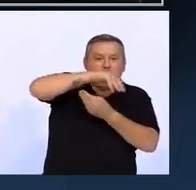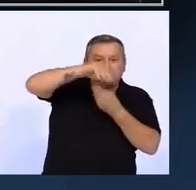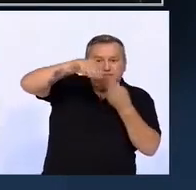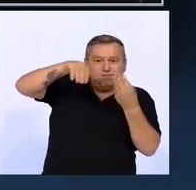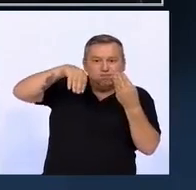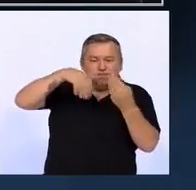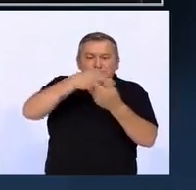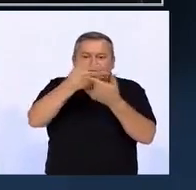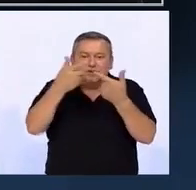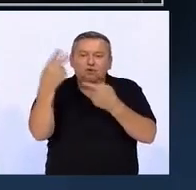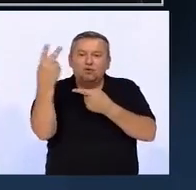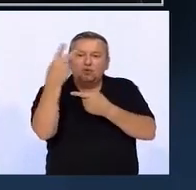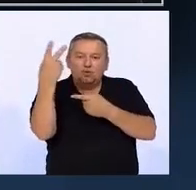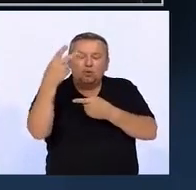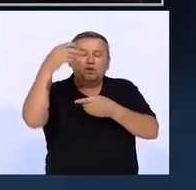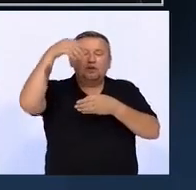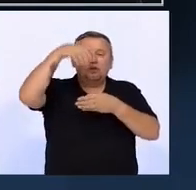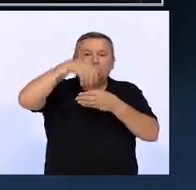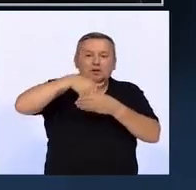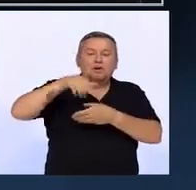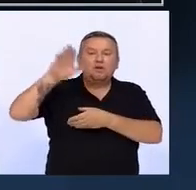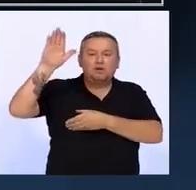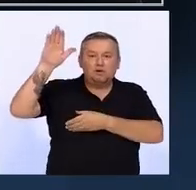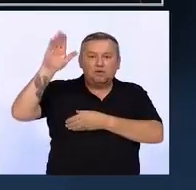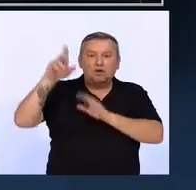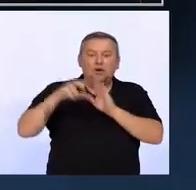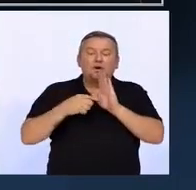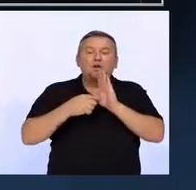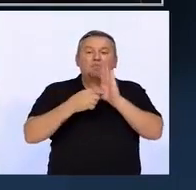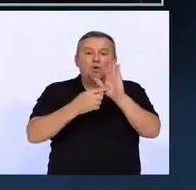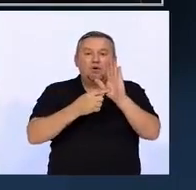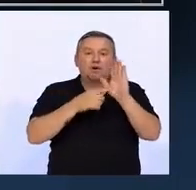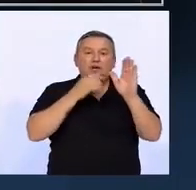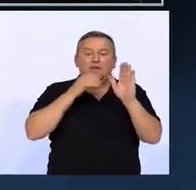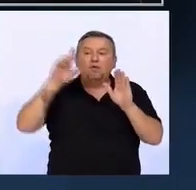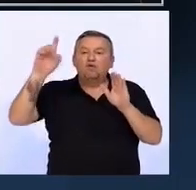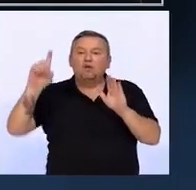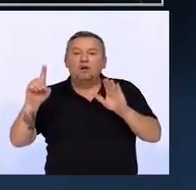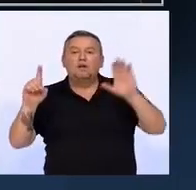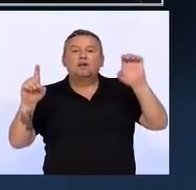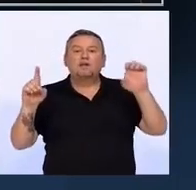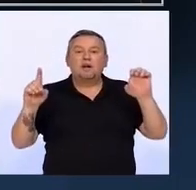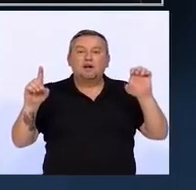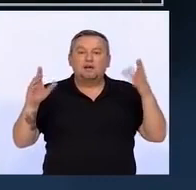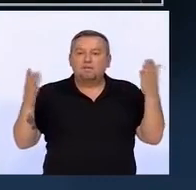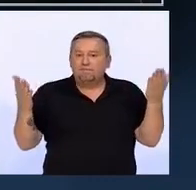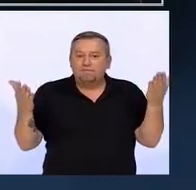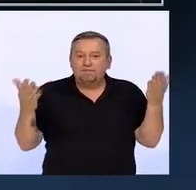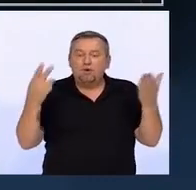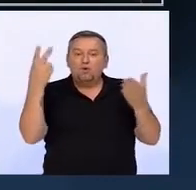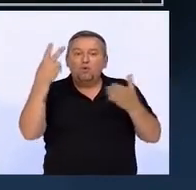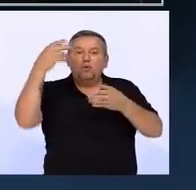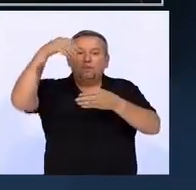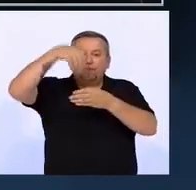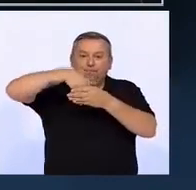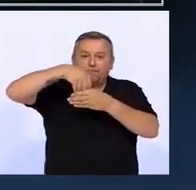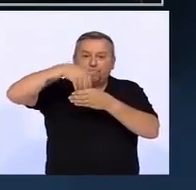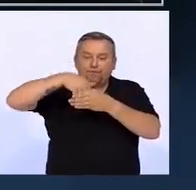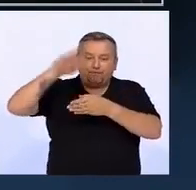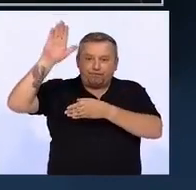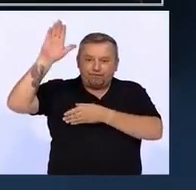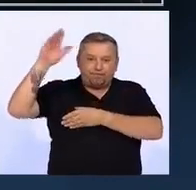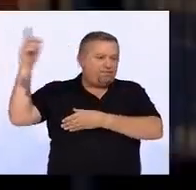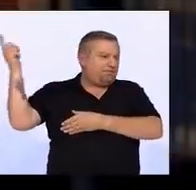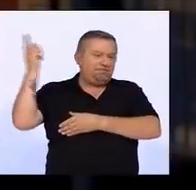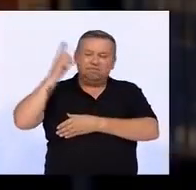de duas candidaturas que representam extremos, direita e esquerda, duas candidaturas que não